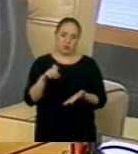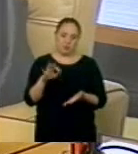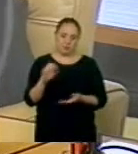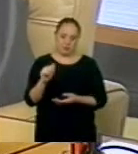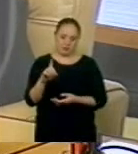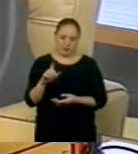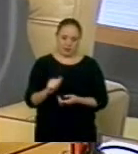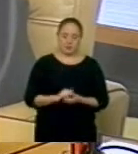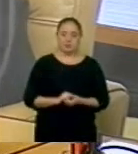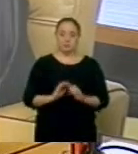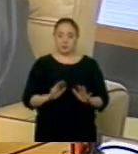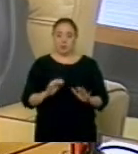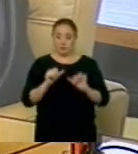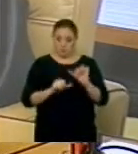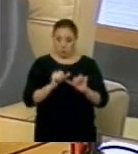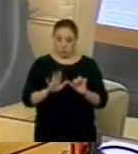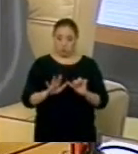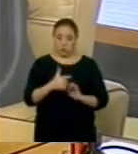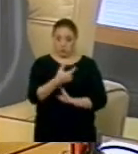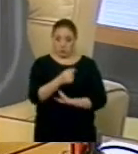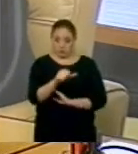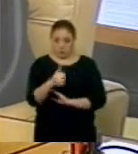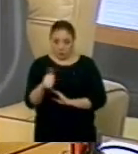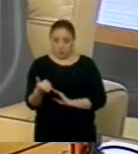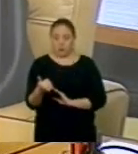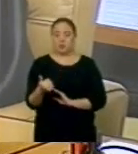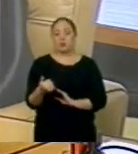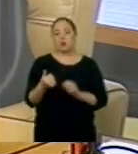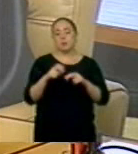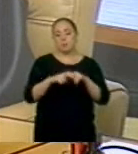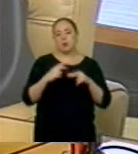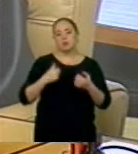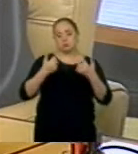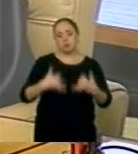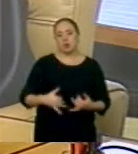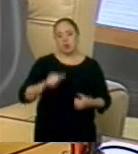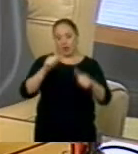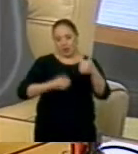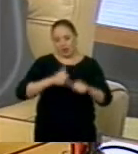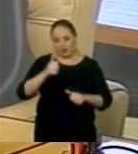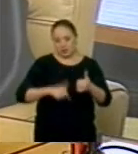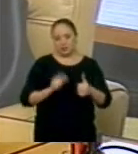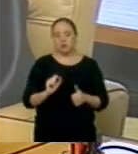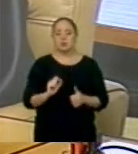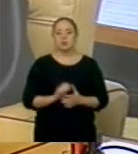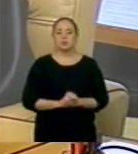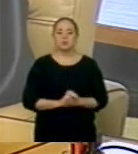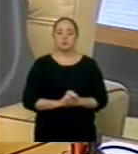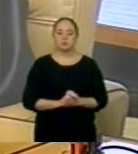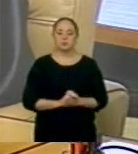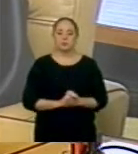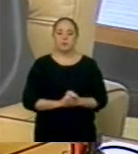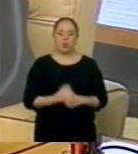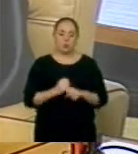é essa mudança que é indicada na petição inicial, é por isso que eu estou analisando-a, o legislador de